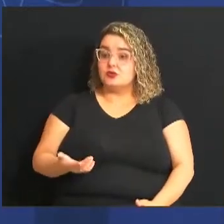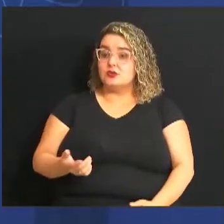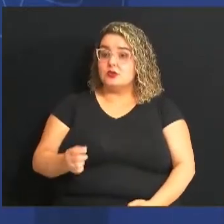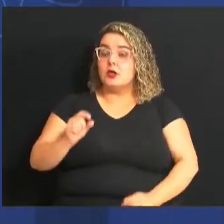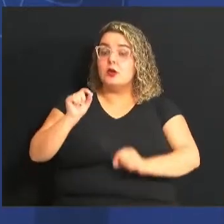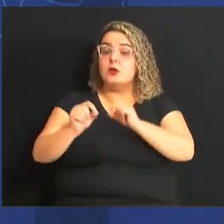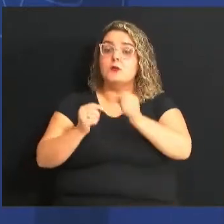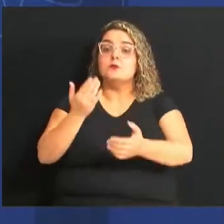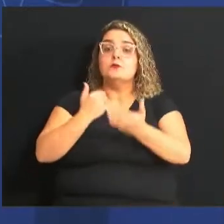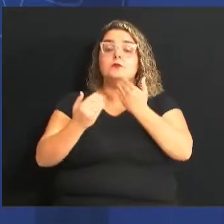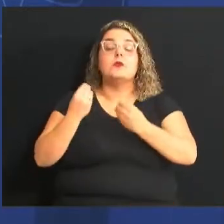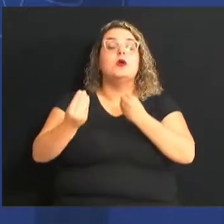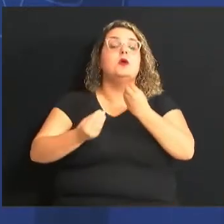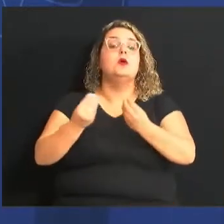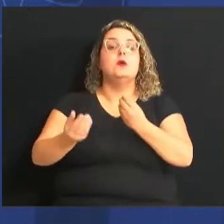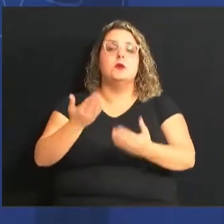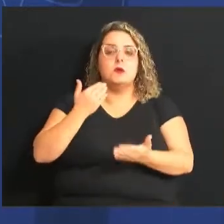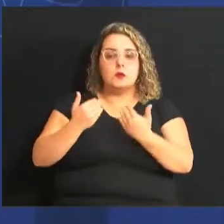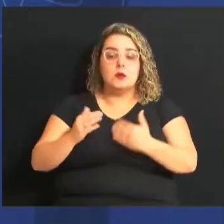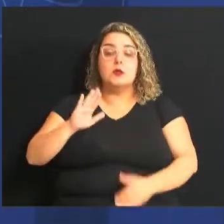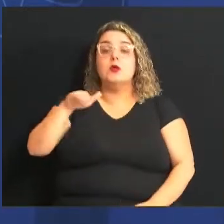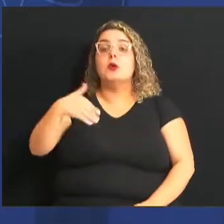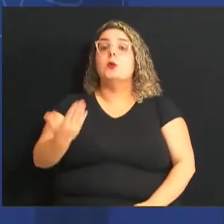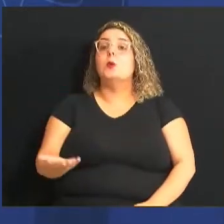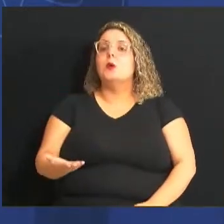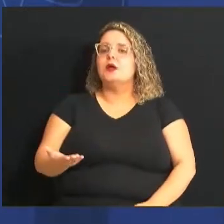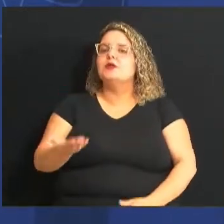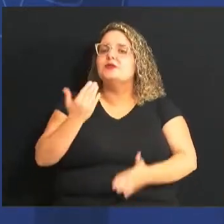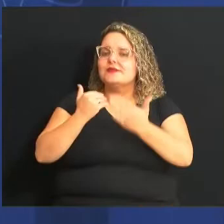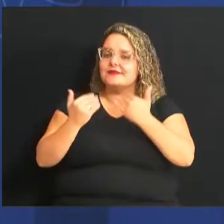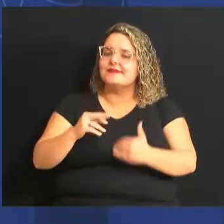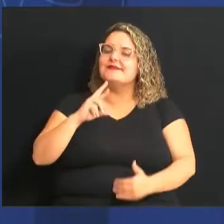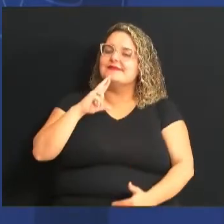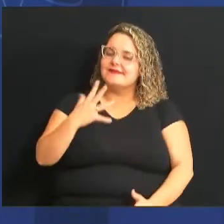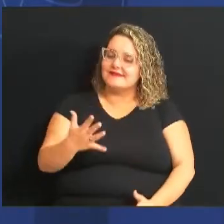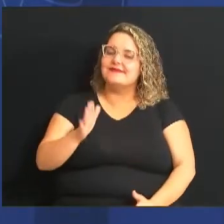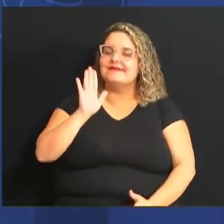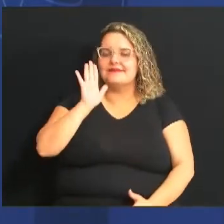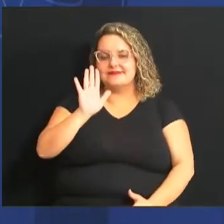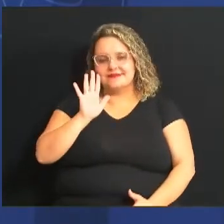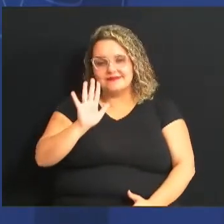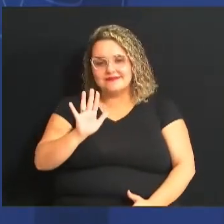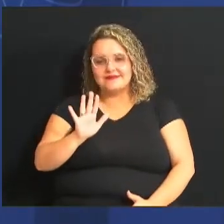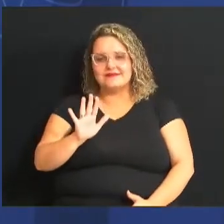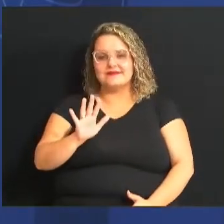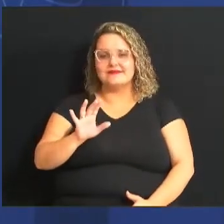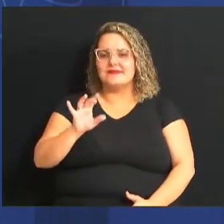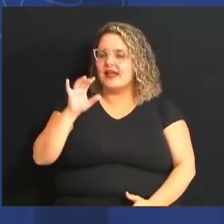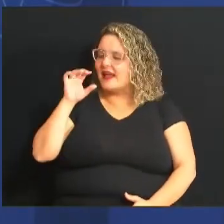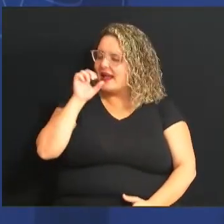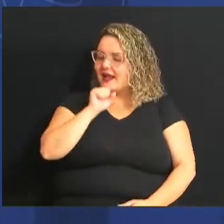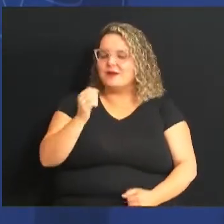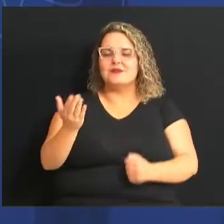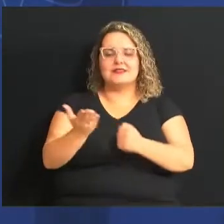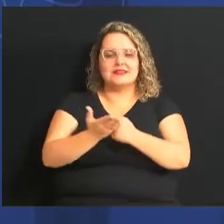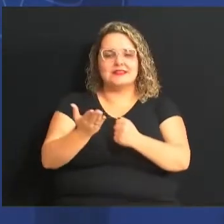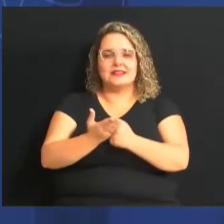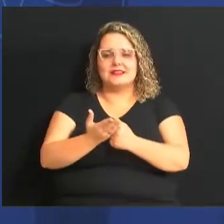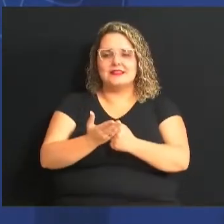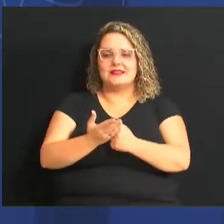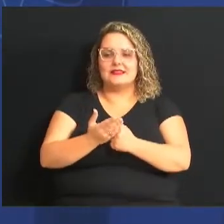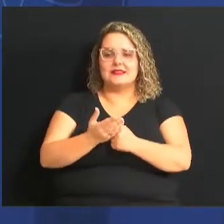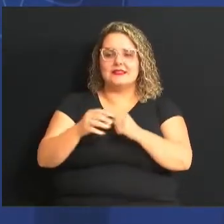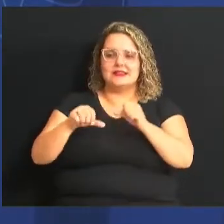comer, como comer e quando comer, a gente te responde daqui a pouquinho. É só um rápido intervalo, é o tempo só de trocar